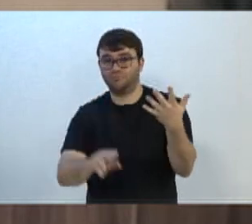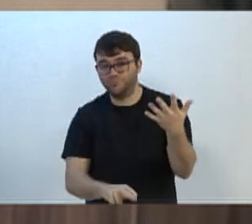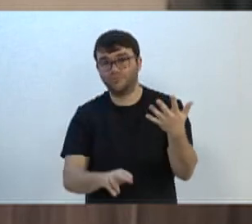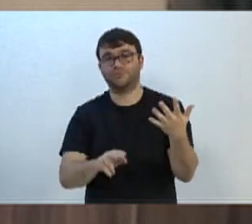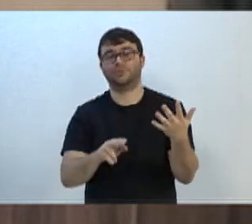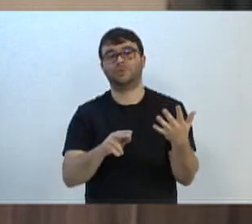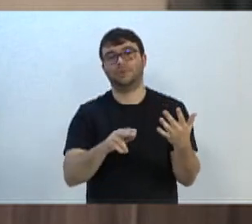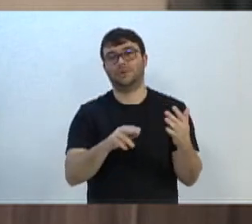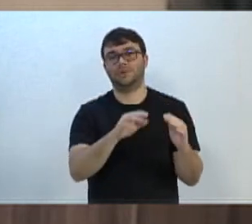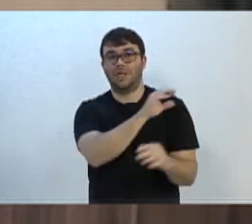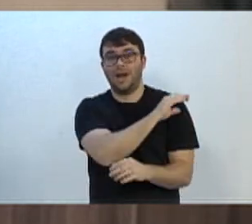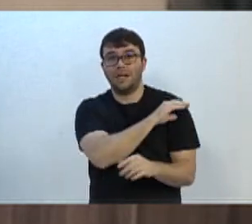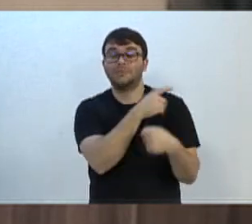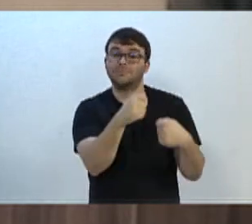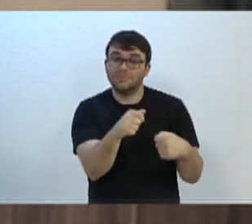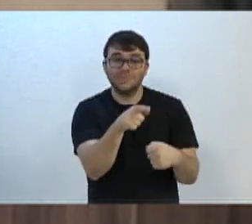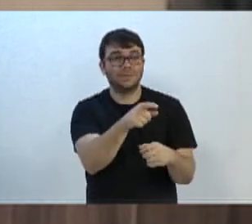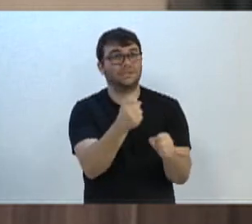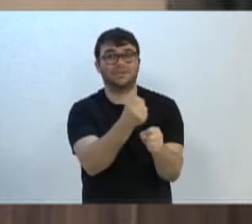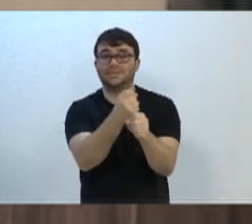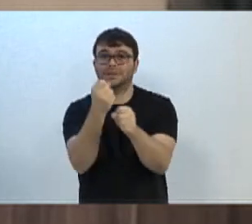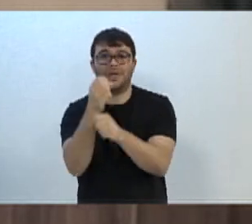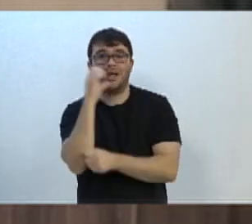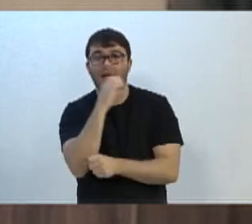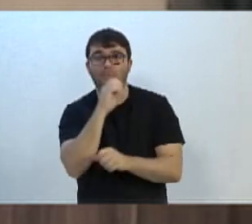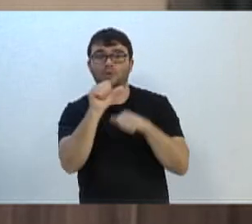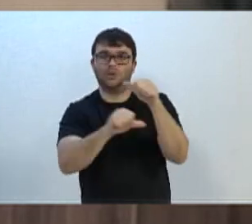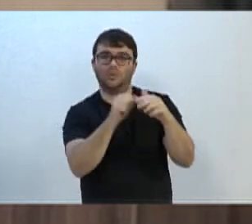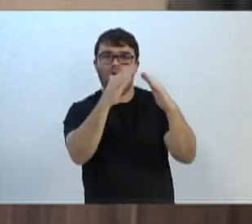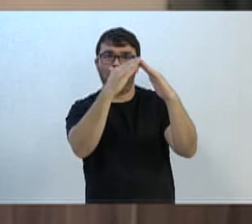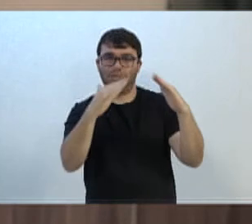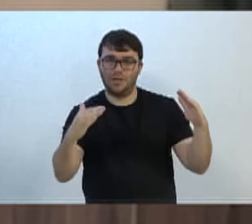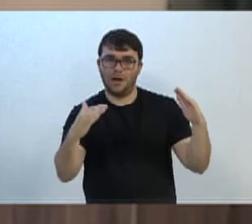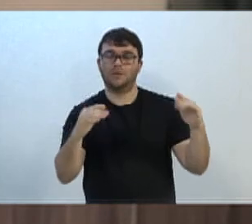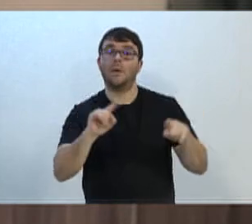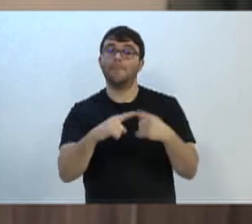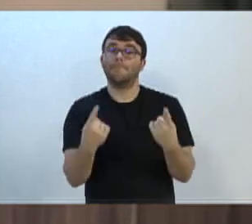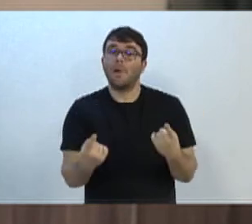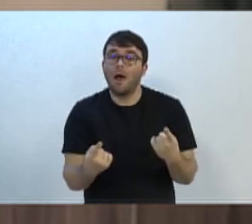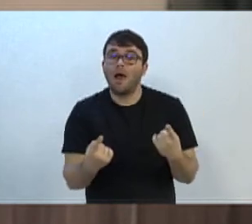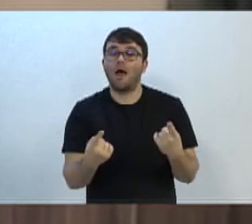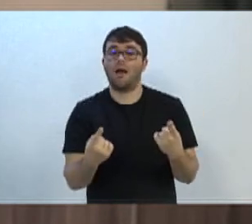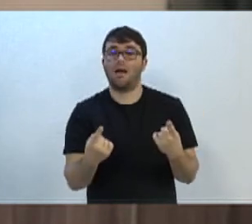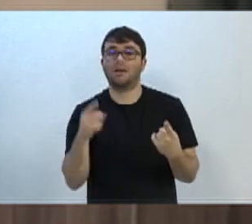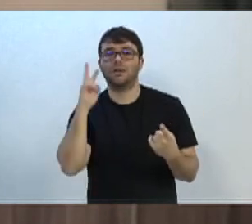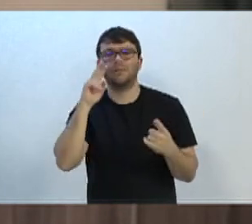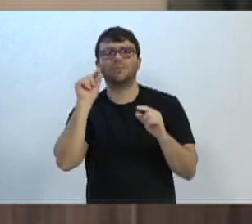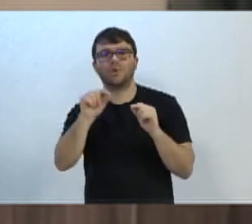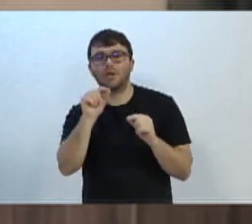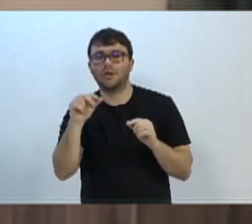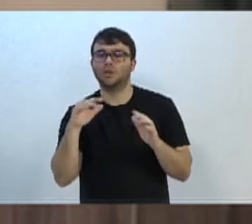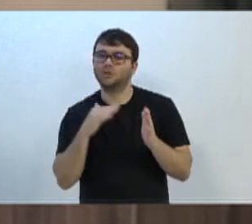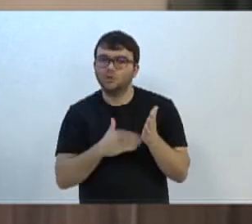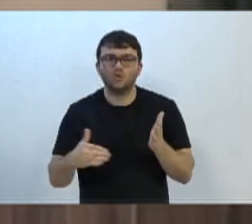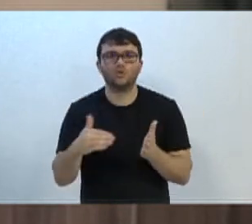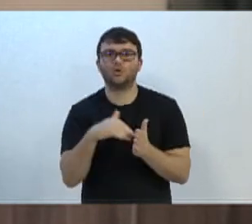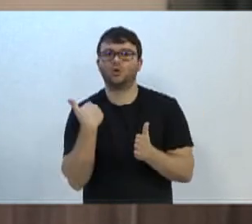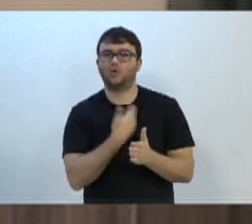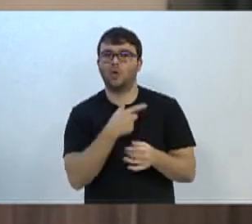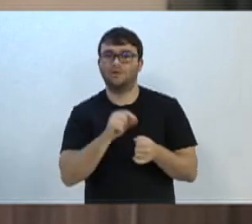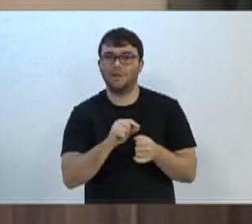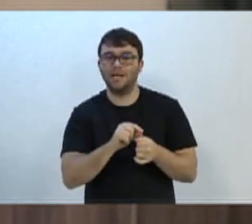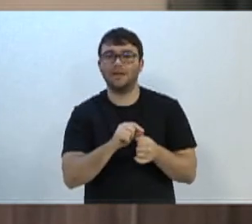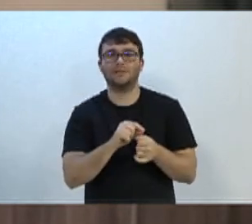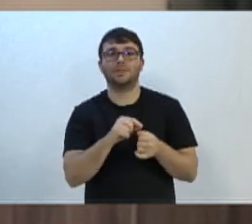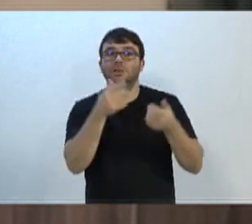precisam obras razoavelmente urgente de troca de telhado agora lembrar sempre o seguinte tudo que nós fizemos foi porque não